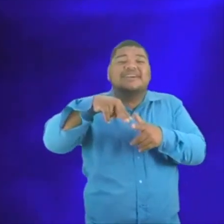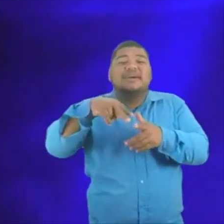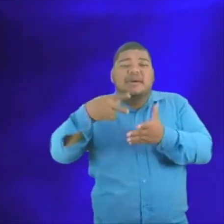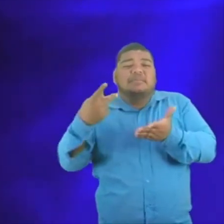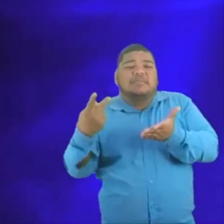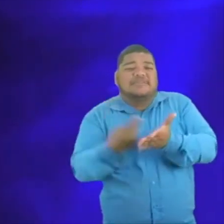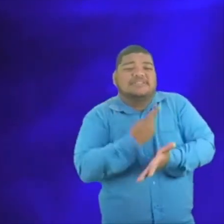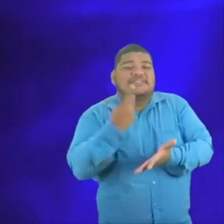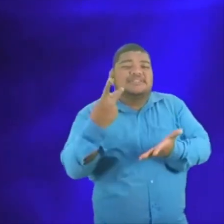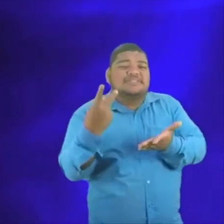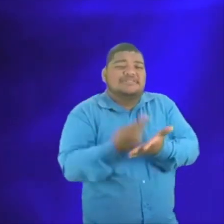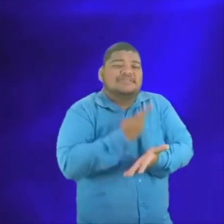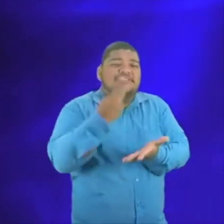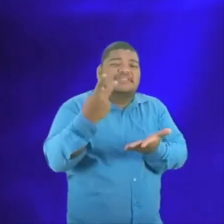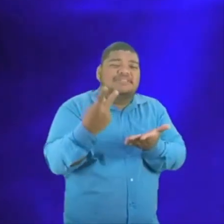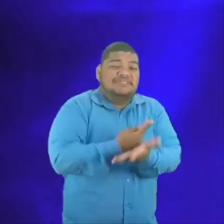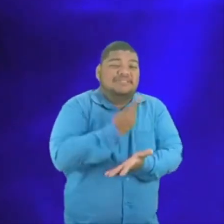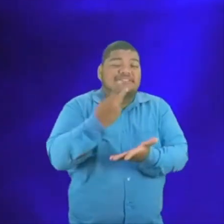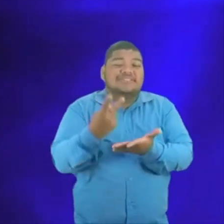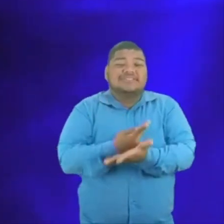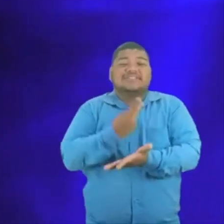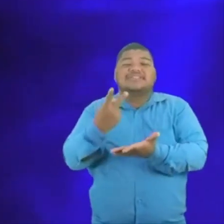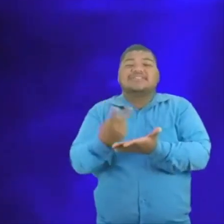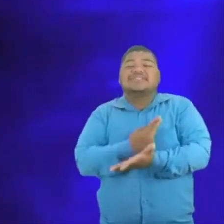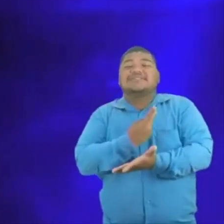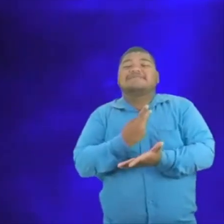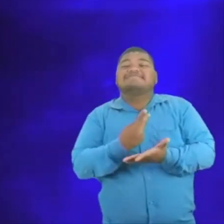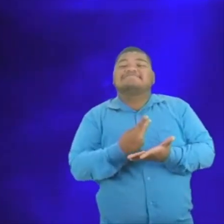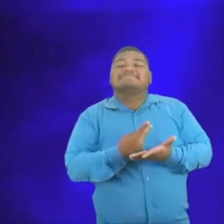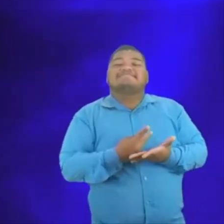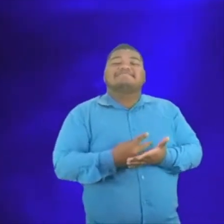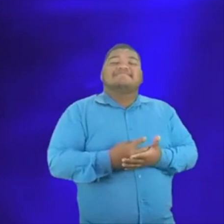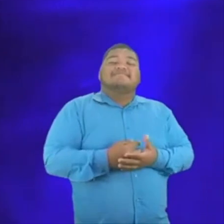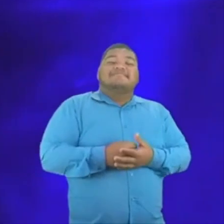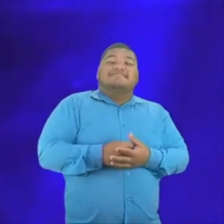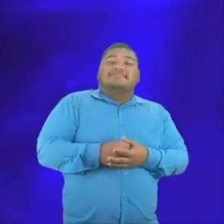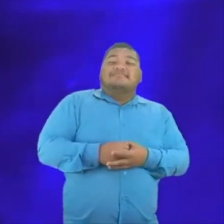pés podem falhar,